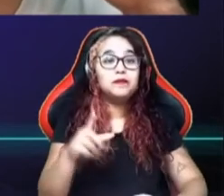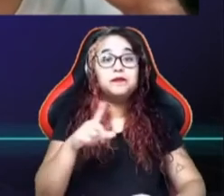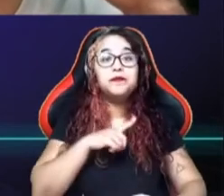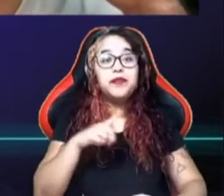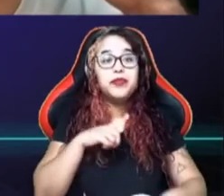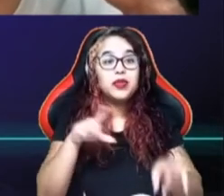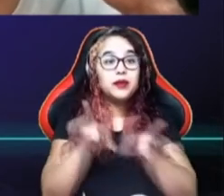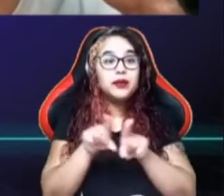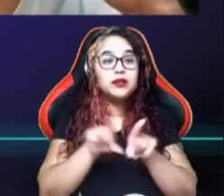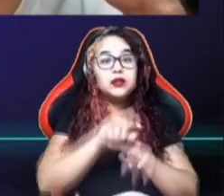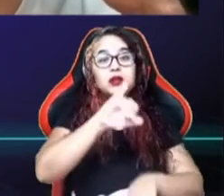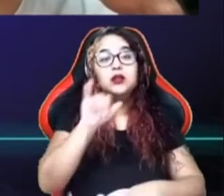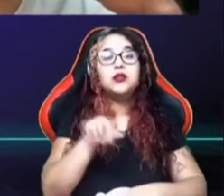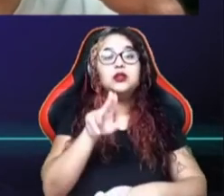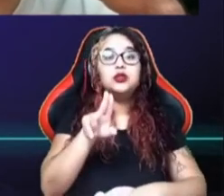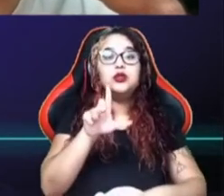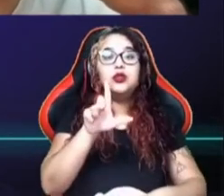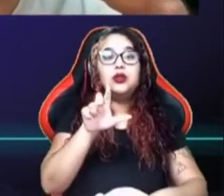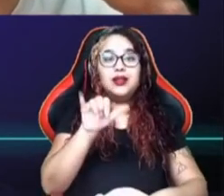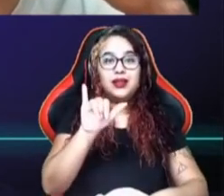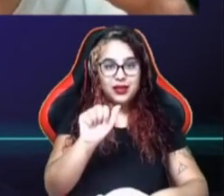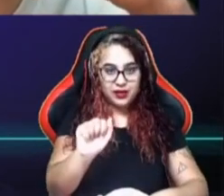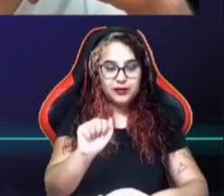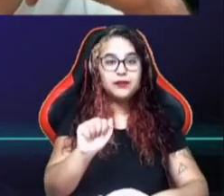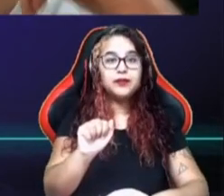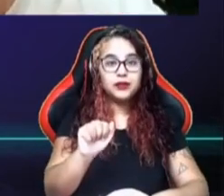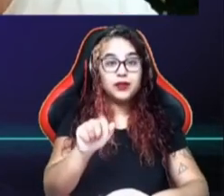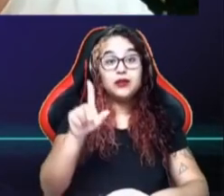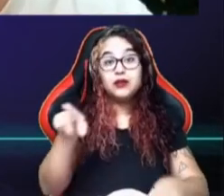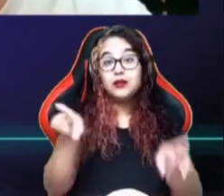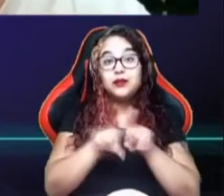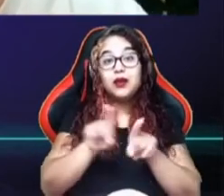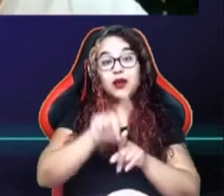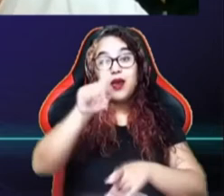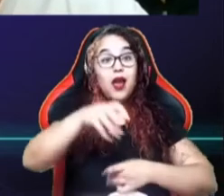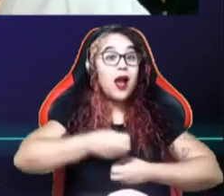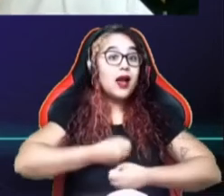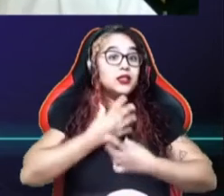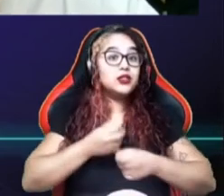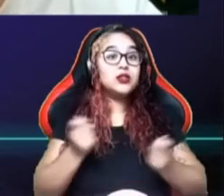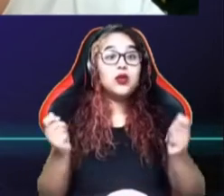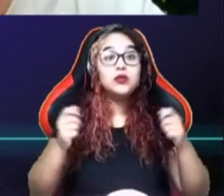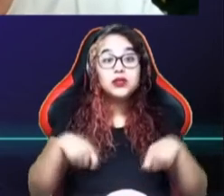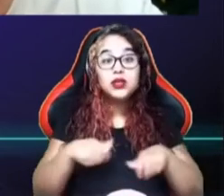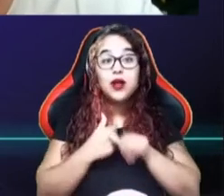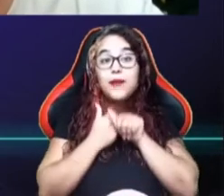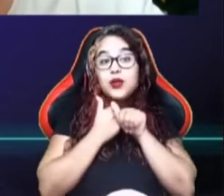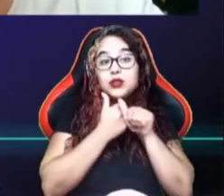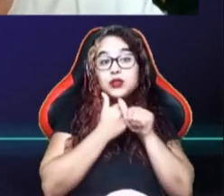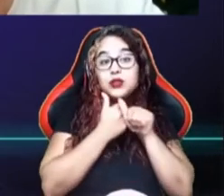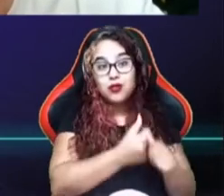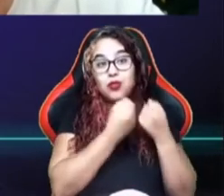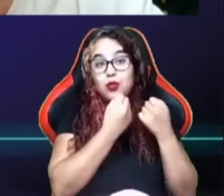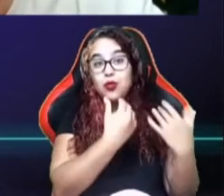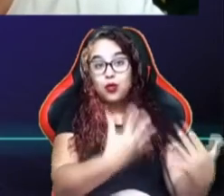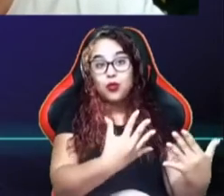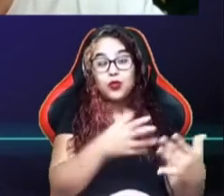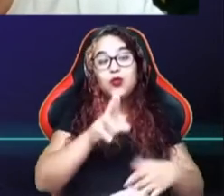B, tem outros casos também, né, que são artistas que puderam se aproximar do público através do jogo.